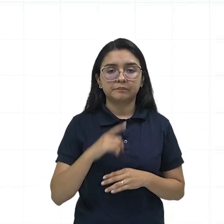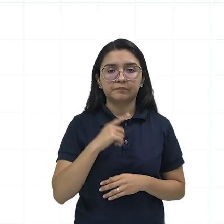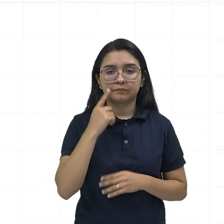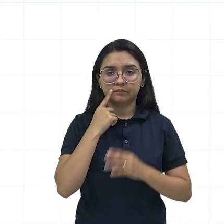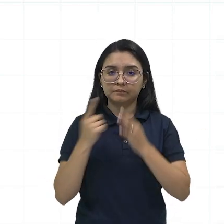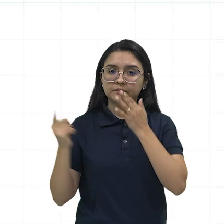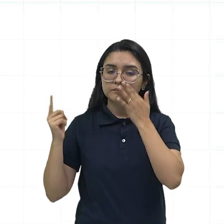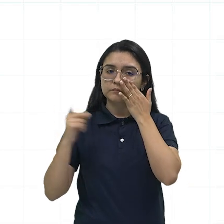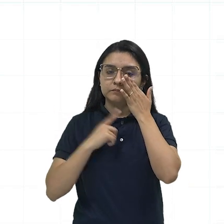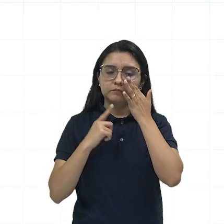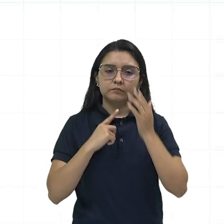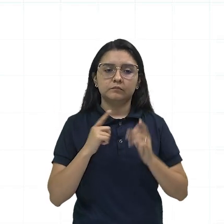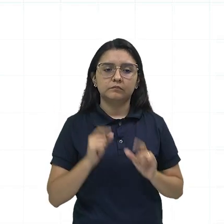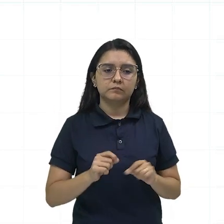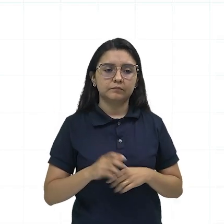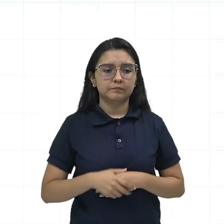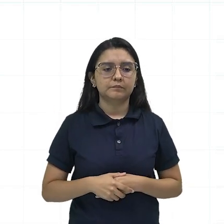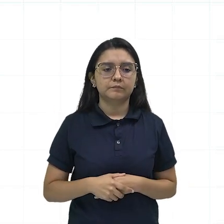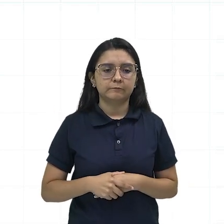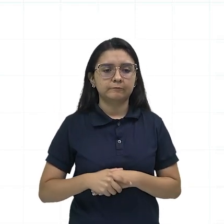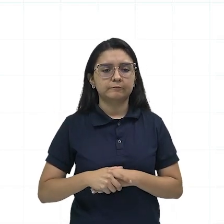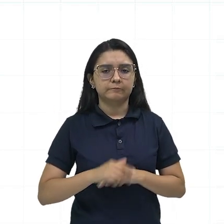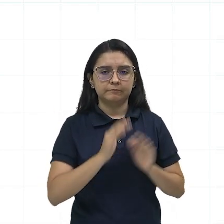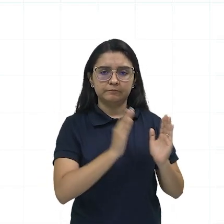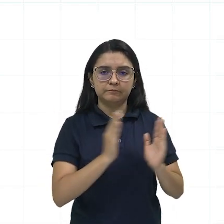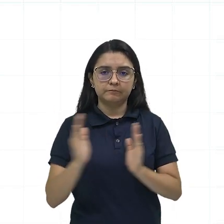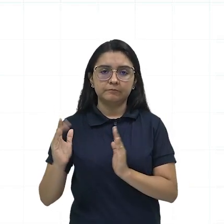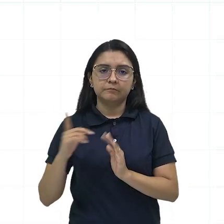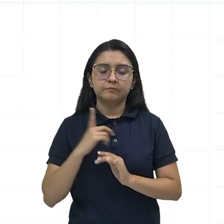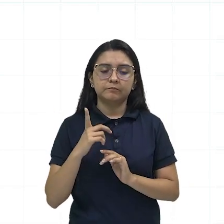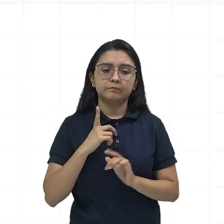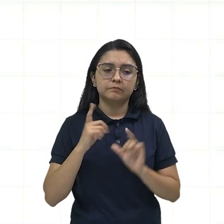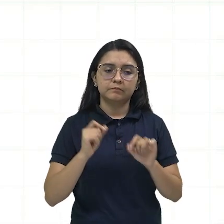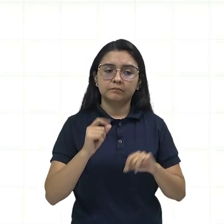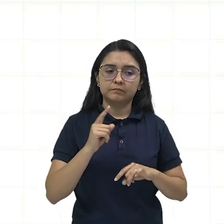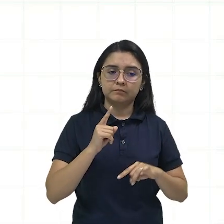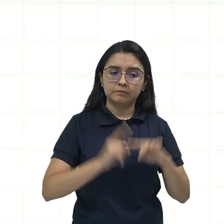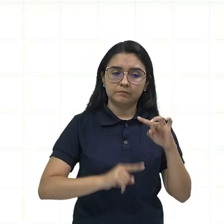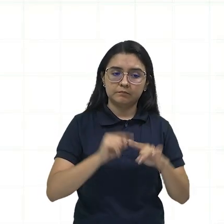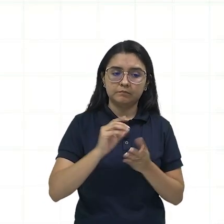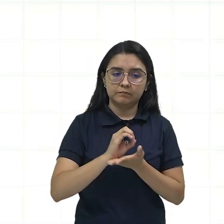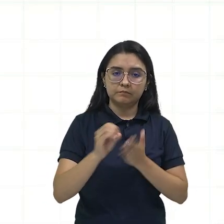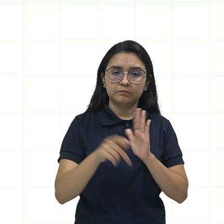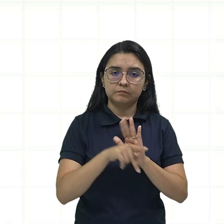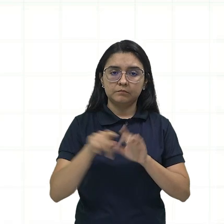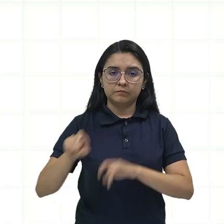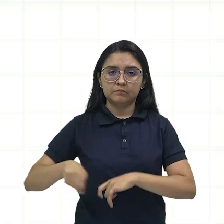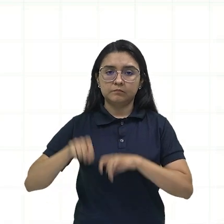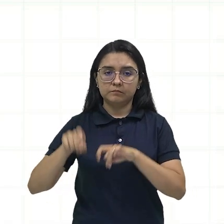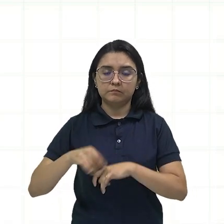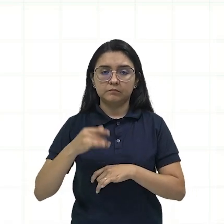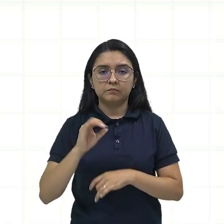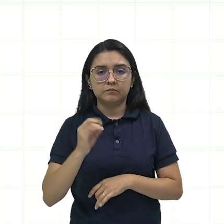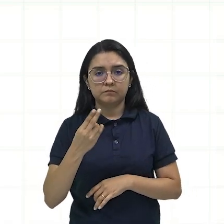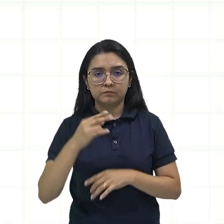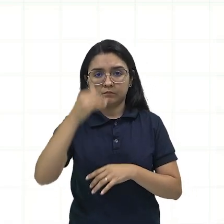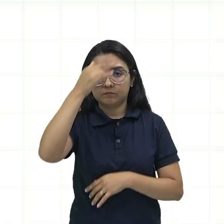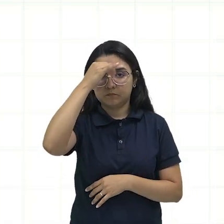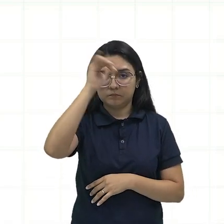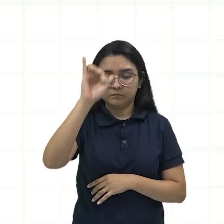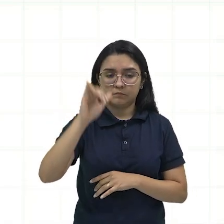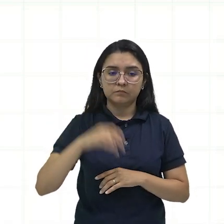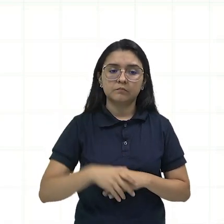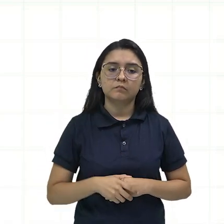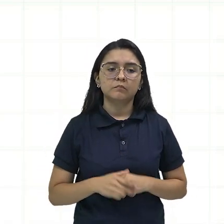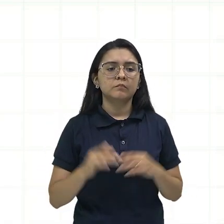esquema, né? Então, nós temos aí este esquema, onde a matéria orgânica da agricultura ou da pecuária